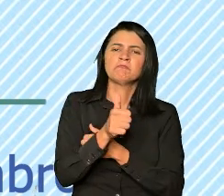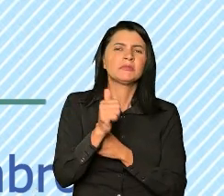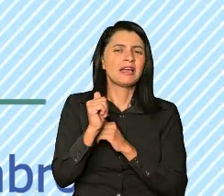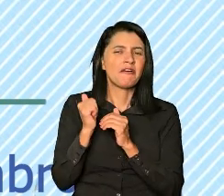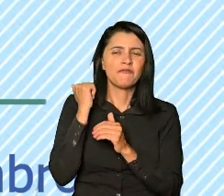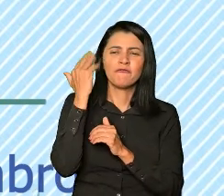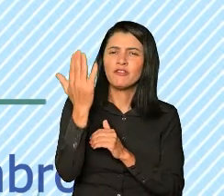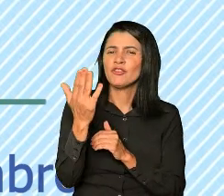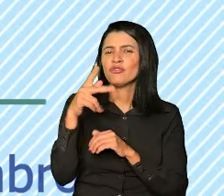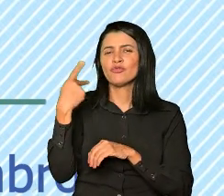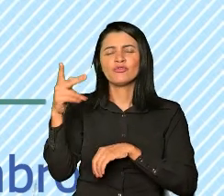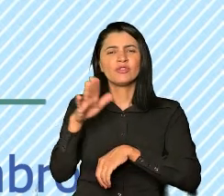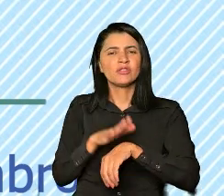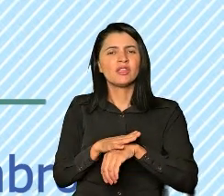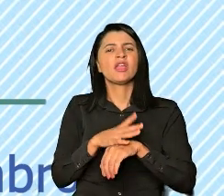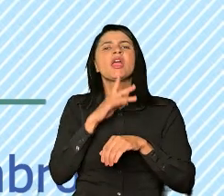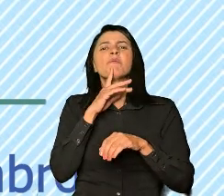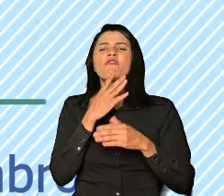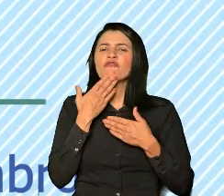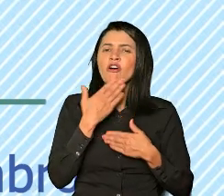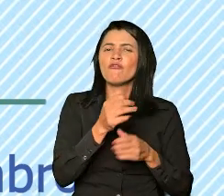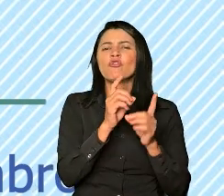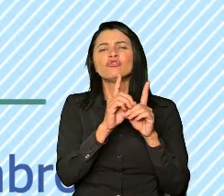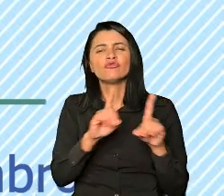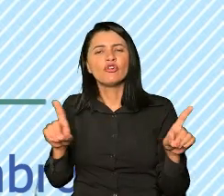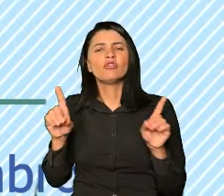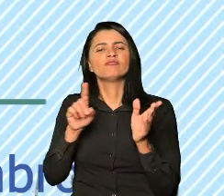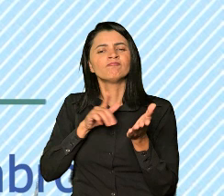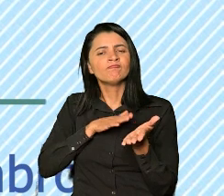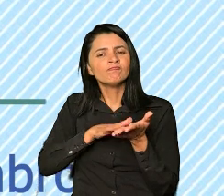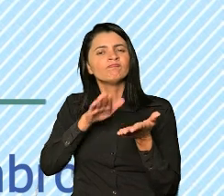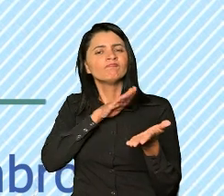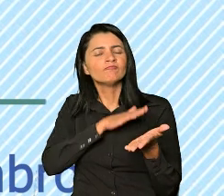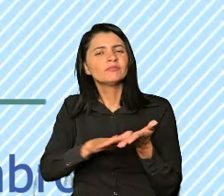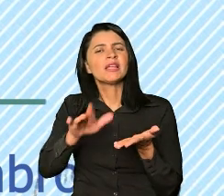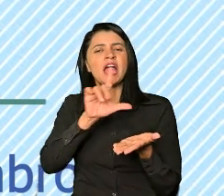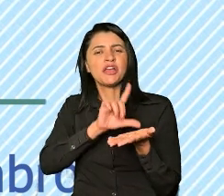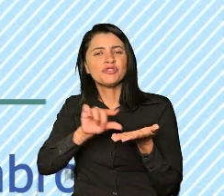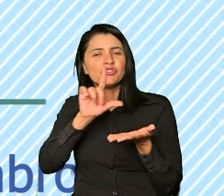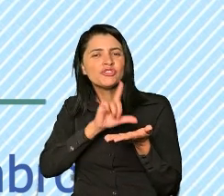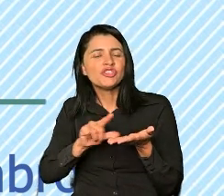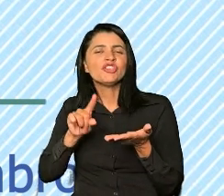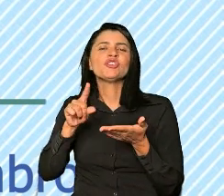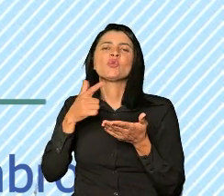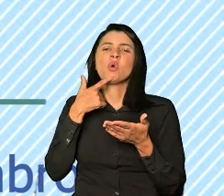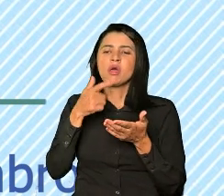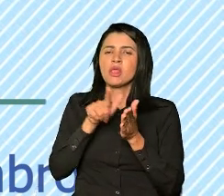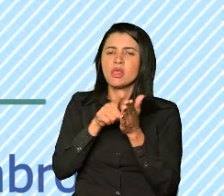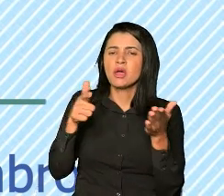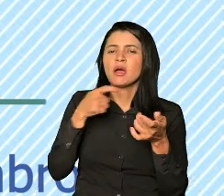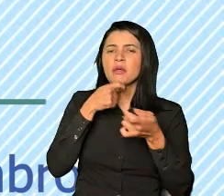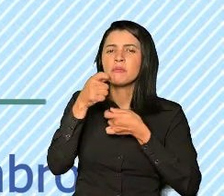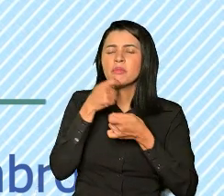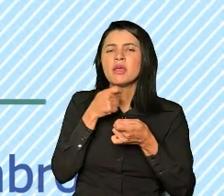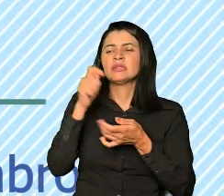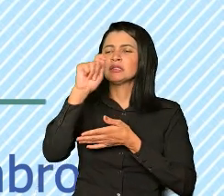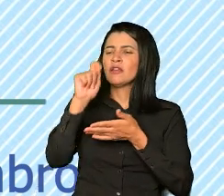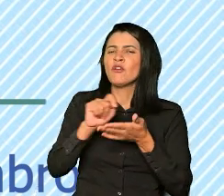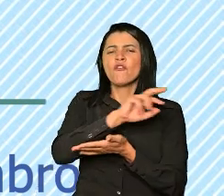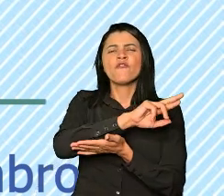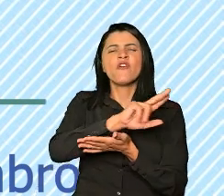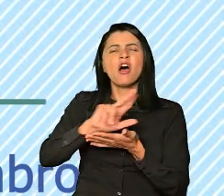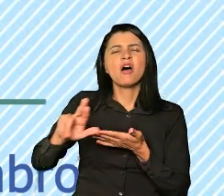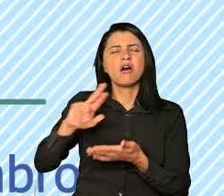tempo, defendia o divórcio, publicava artigos na imprensa local e escreveu vários romances